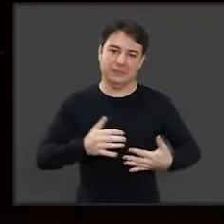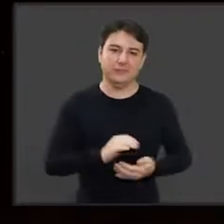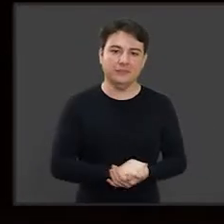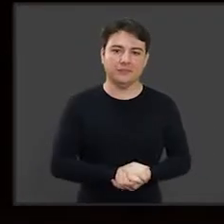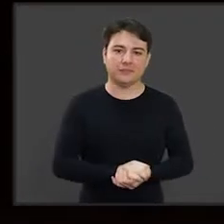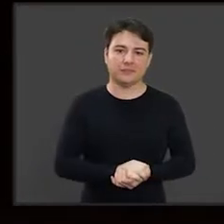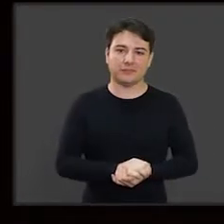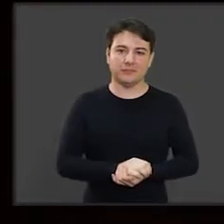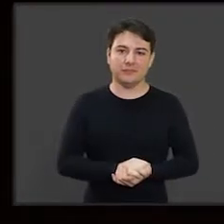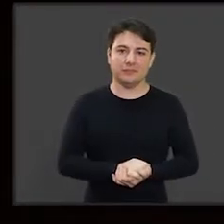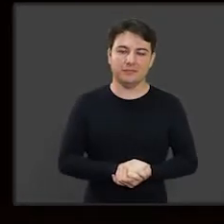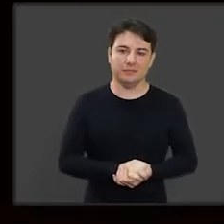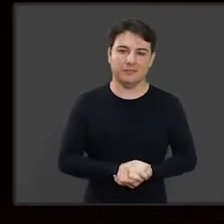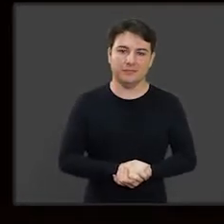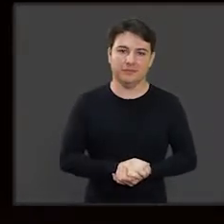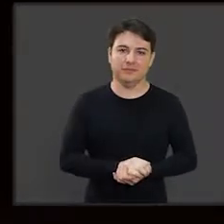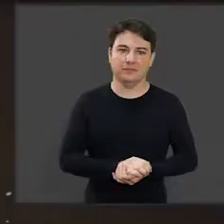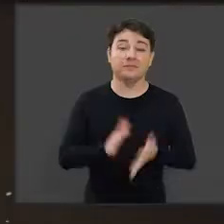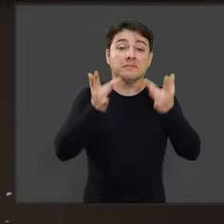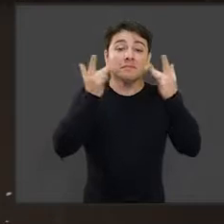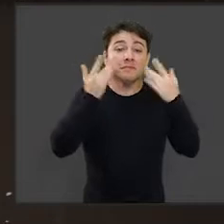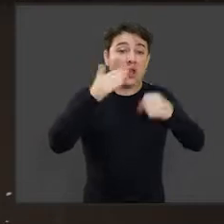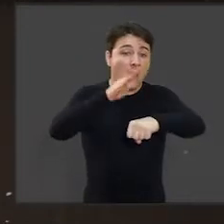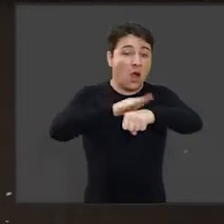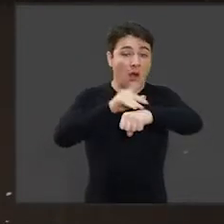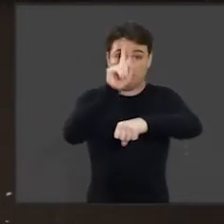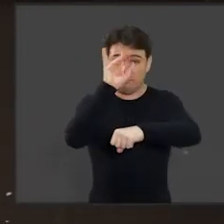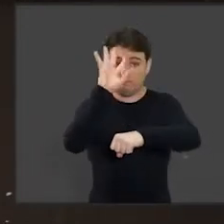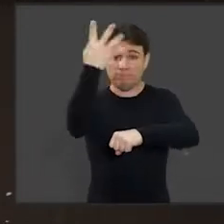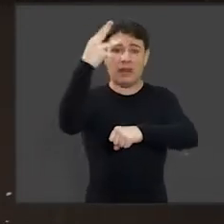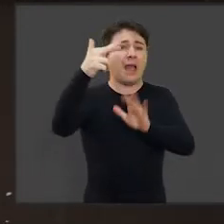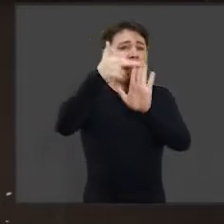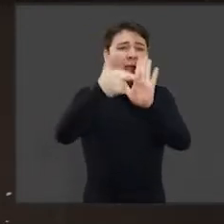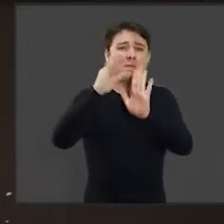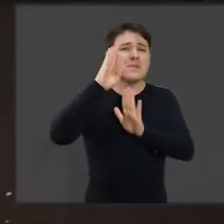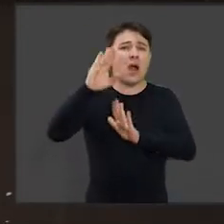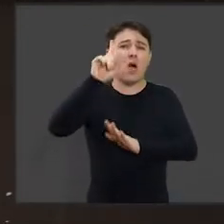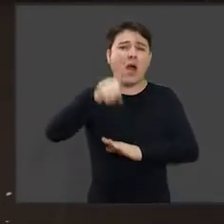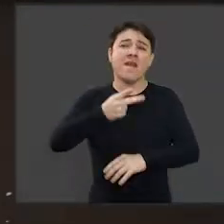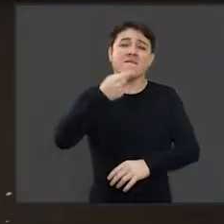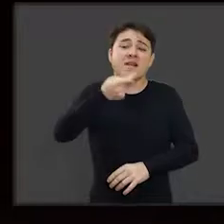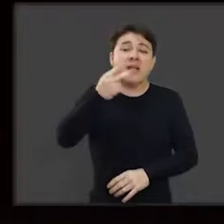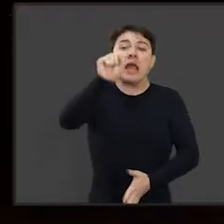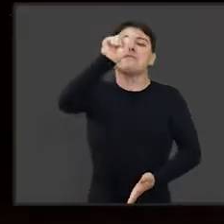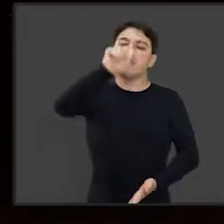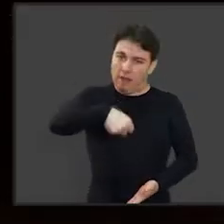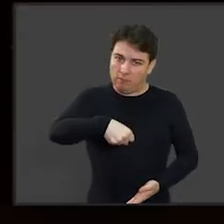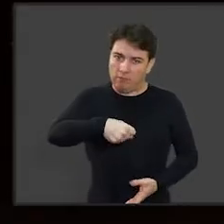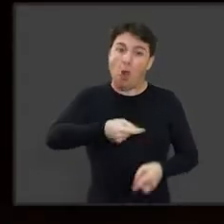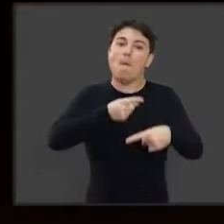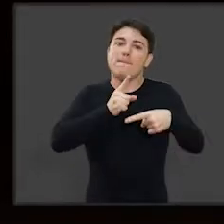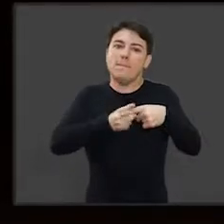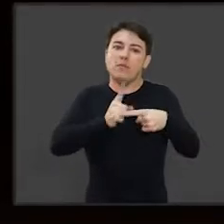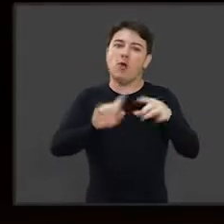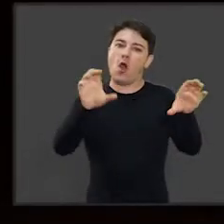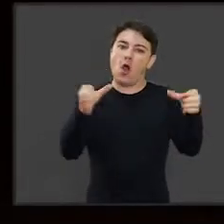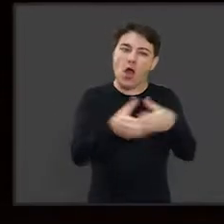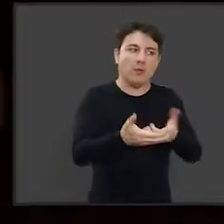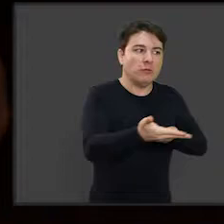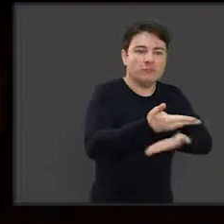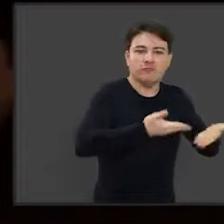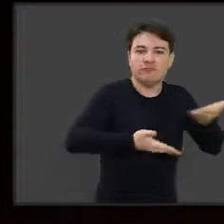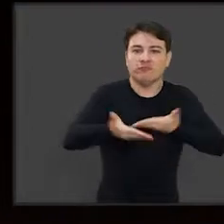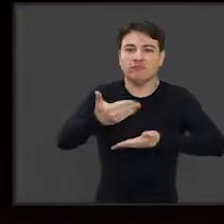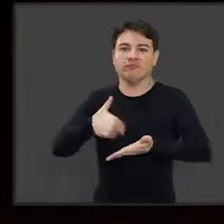está fazendo. É uma frase do Guilherme Tomé. O principal princípio, a regra de ouro do improviso é a regra do sim. Eu